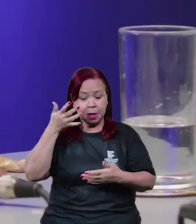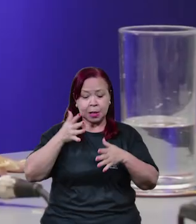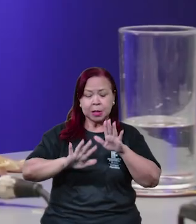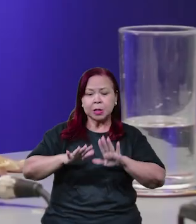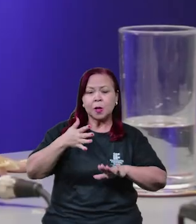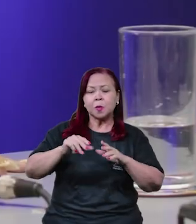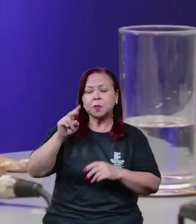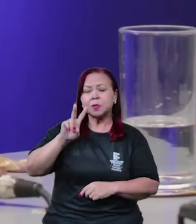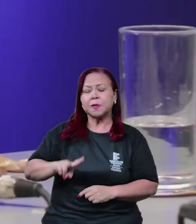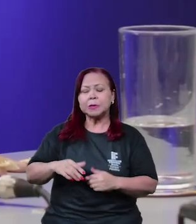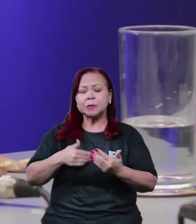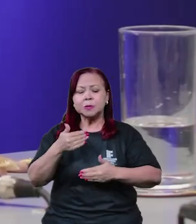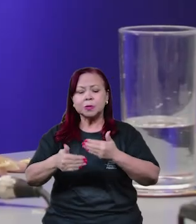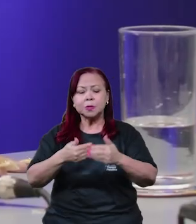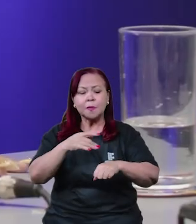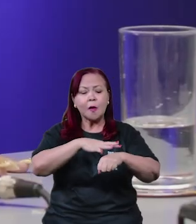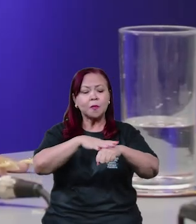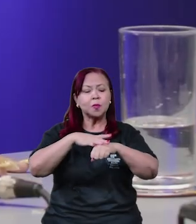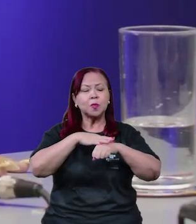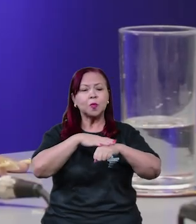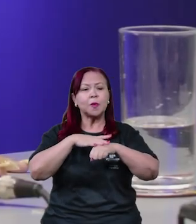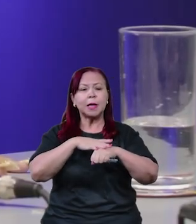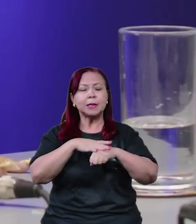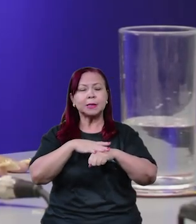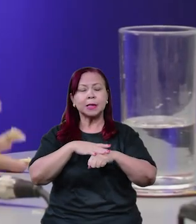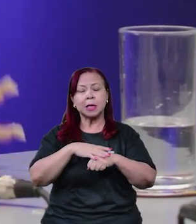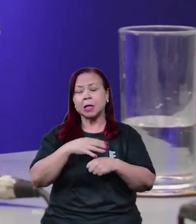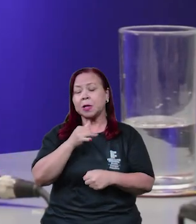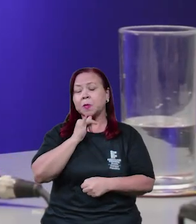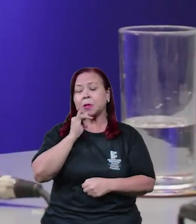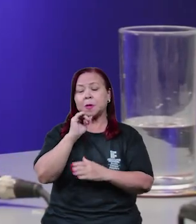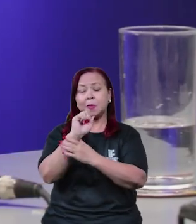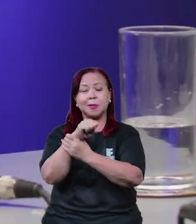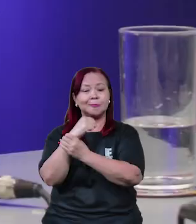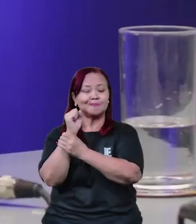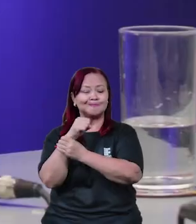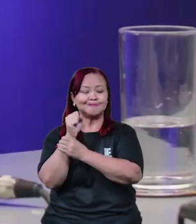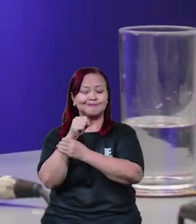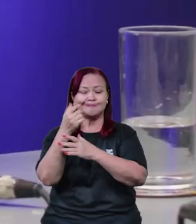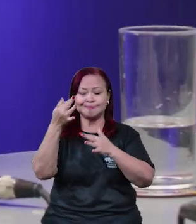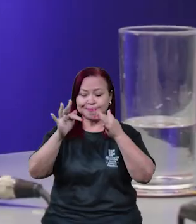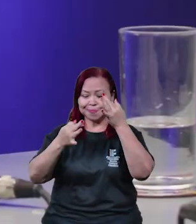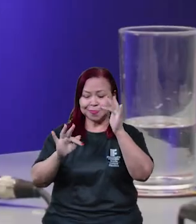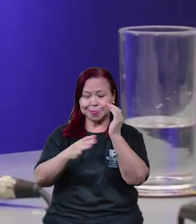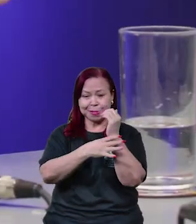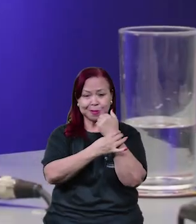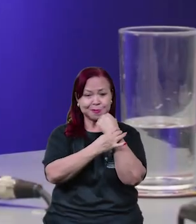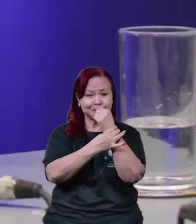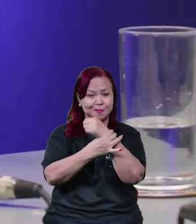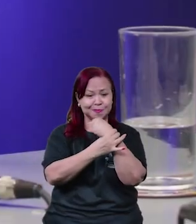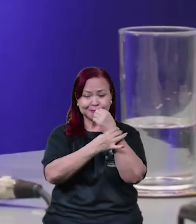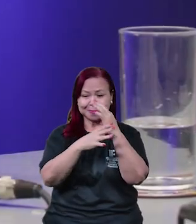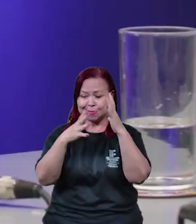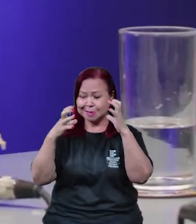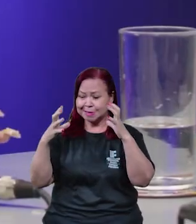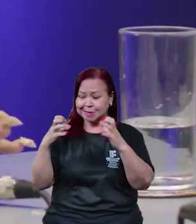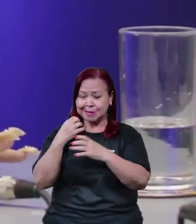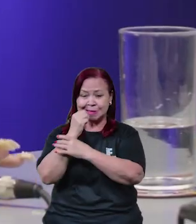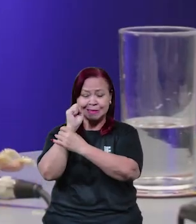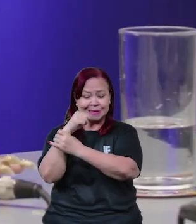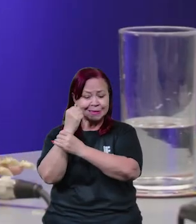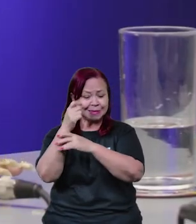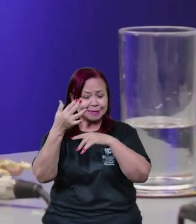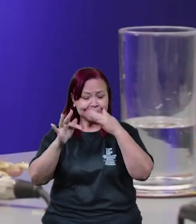a gente desenvolve doenças tipo, eu tenho tendinite, se eu mexer minha mão, eu Caramba. faço todos os cracks